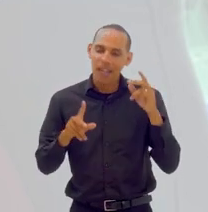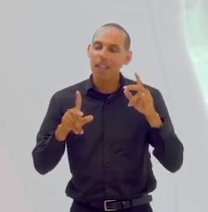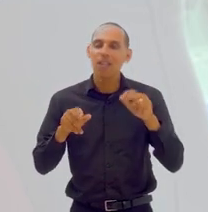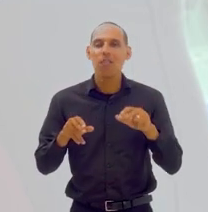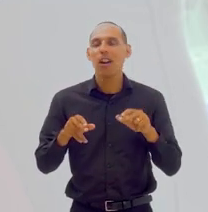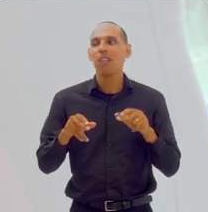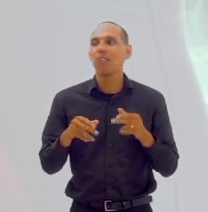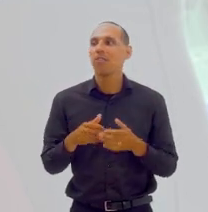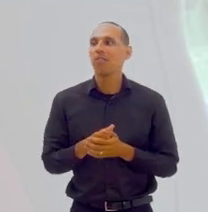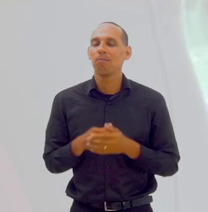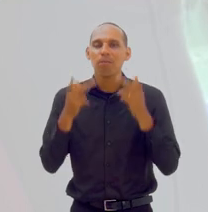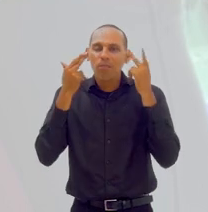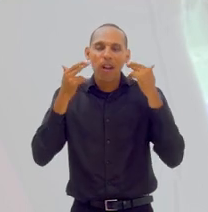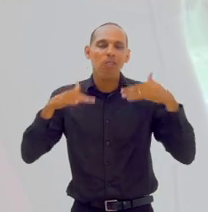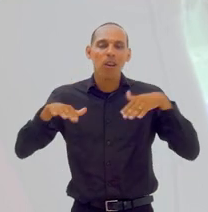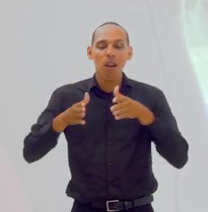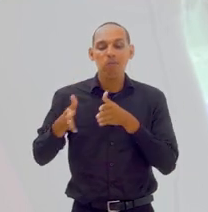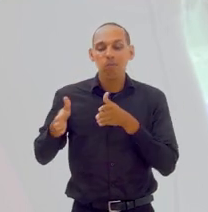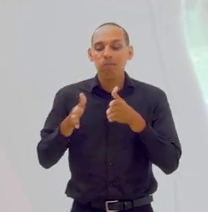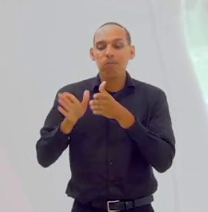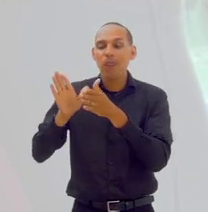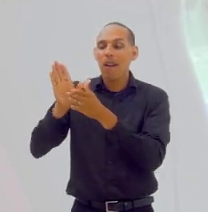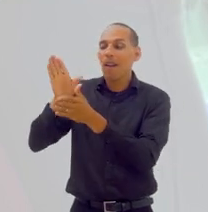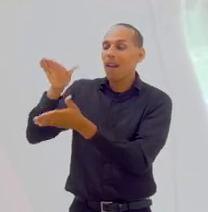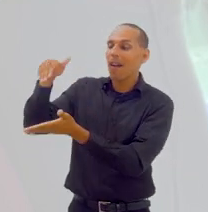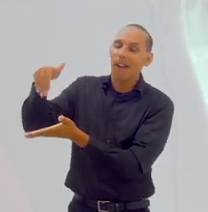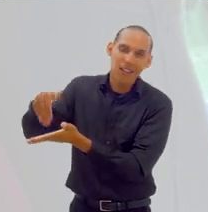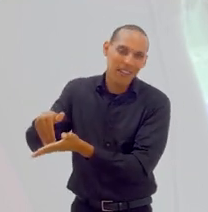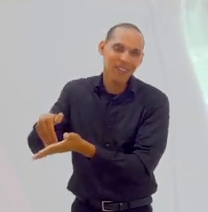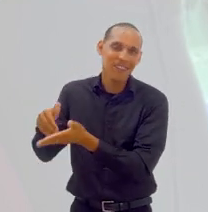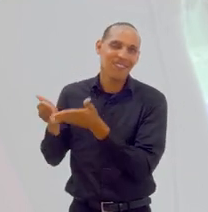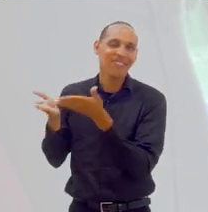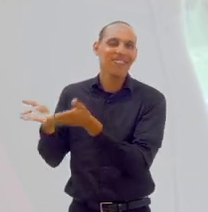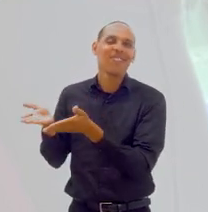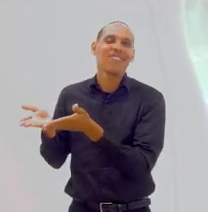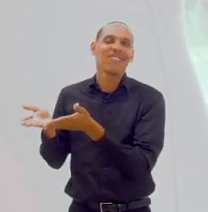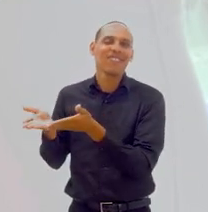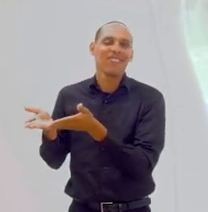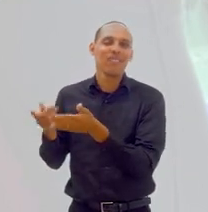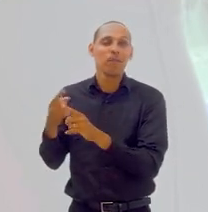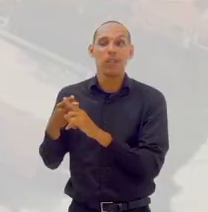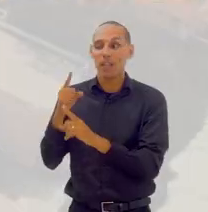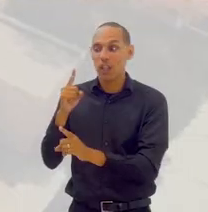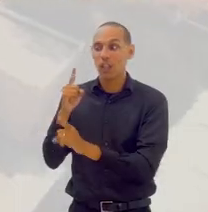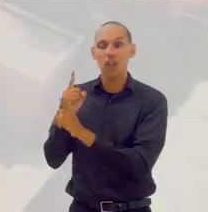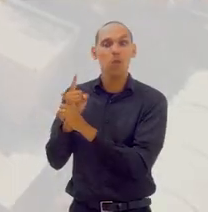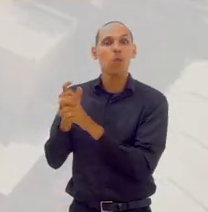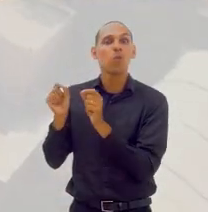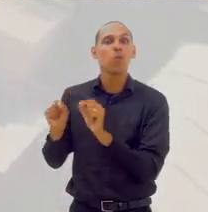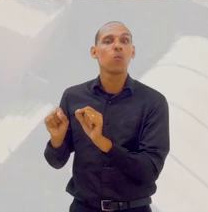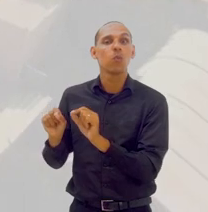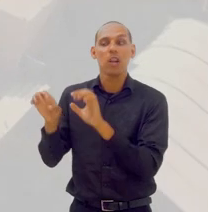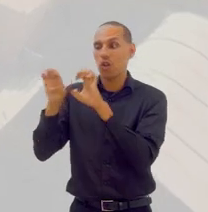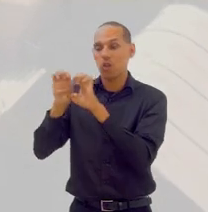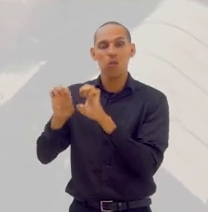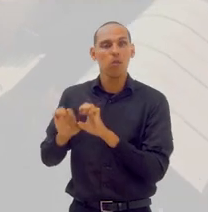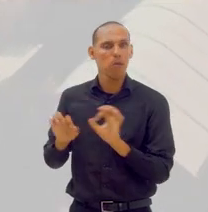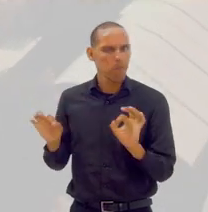decorrência natural de toda a minha trajetória enquanto músico. Porque lá eu encontrei uma estrutura